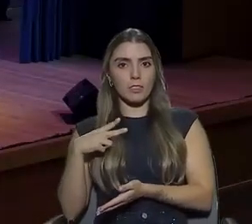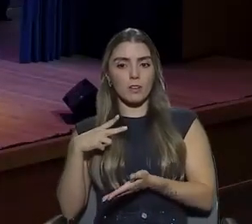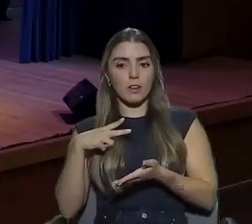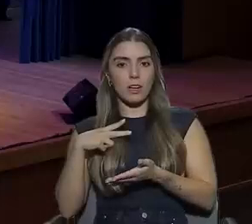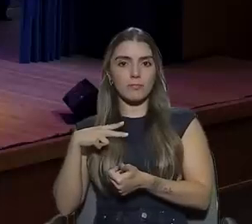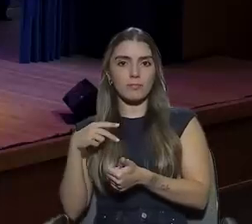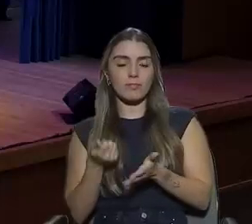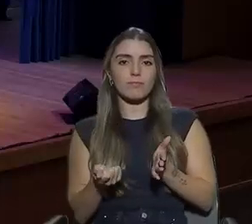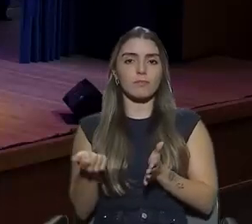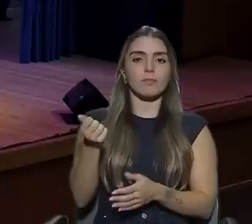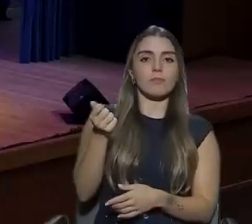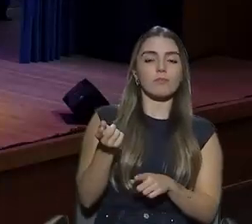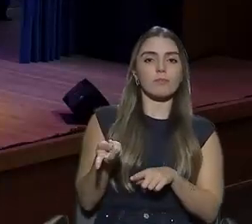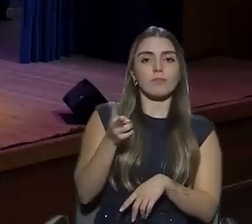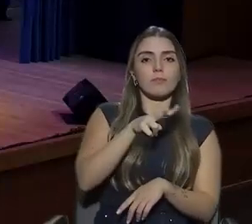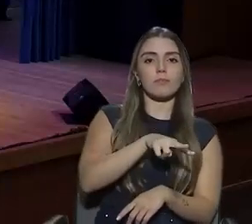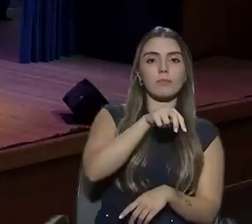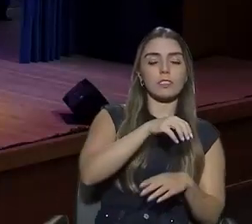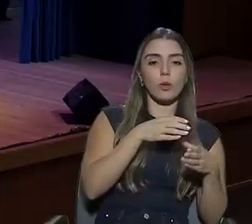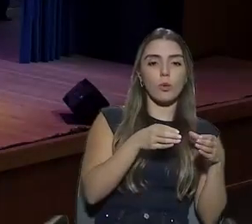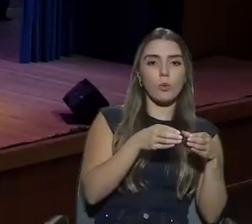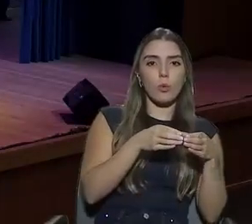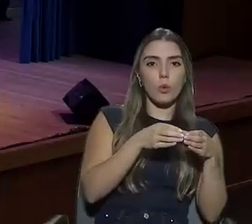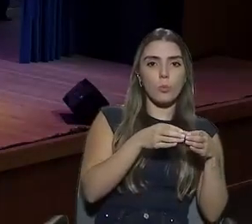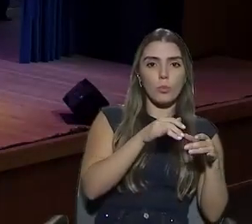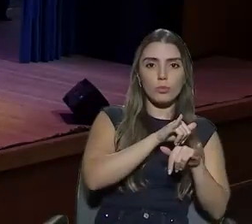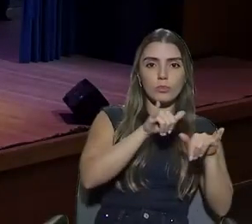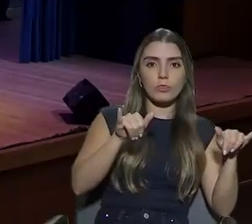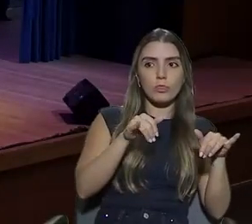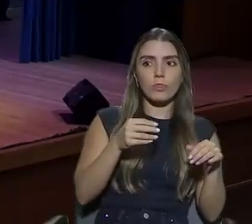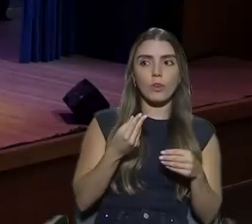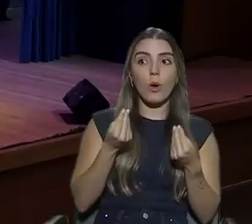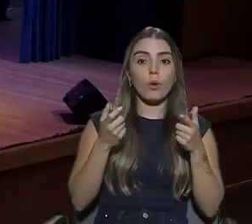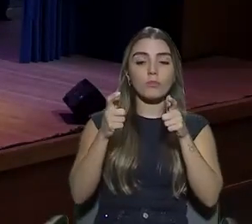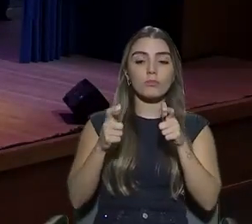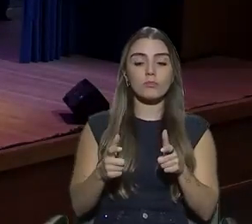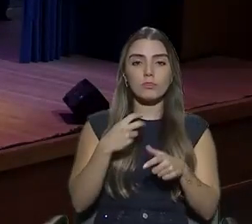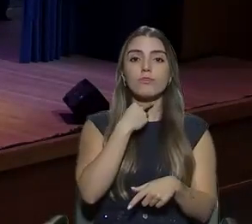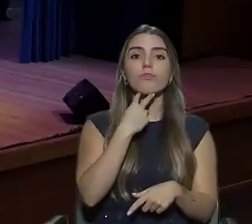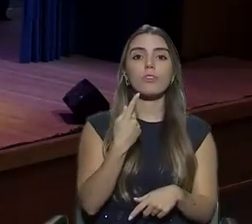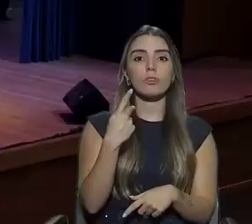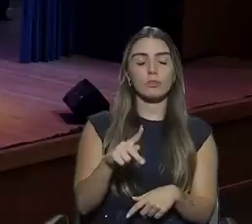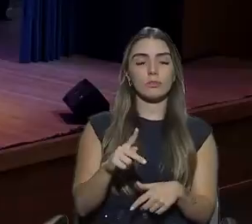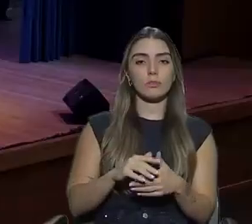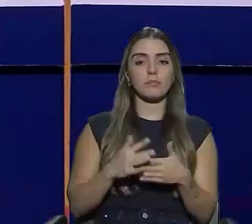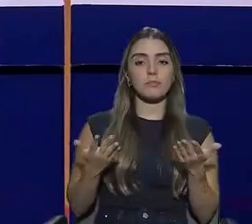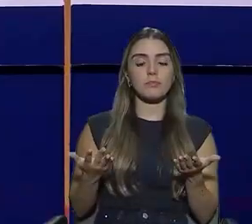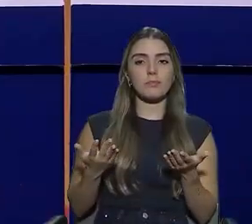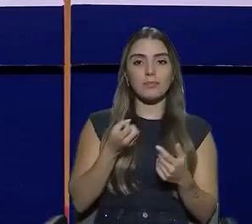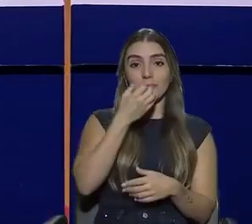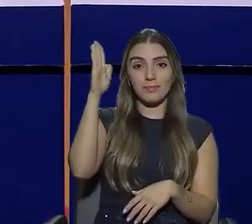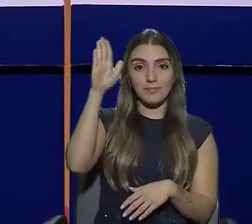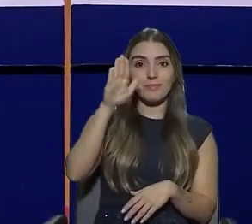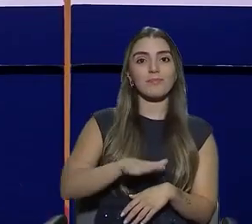participantes do evento. Usa óculos retangulares de aro preto. A terceira pessoa sentada é Natália Timmerman, uma mulher branca